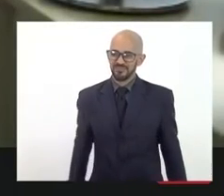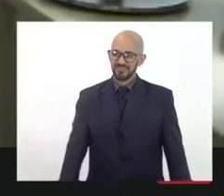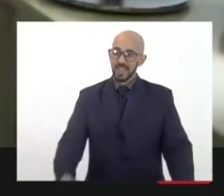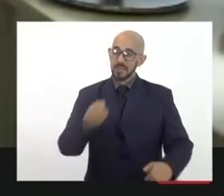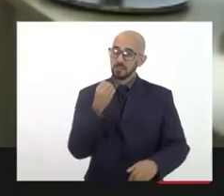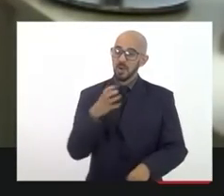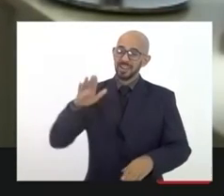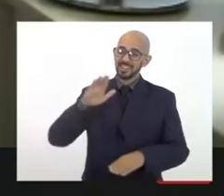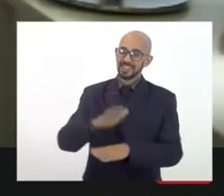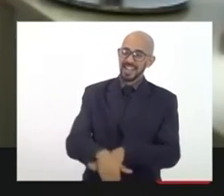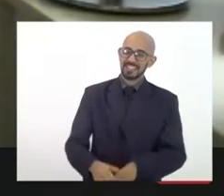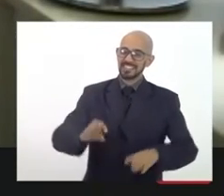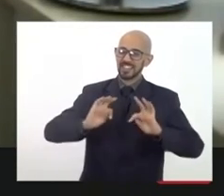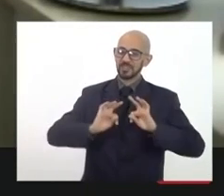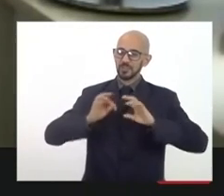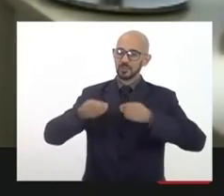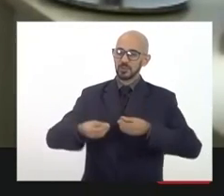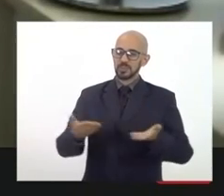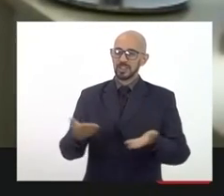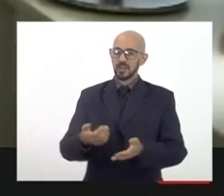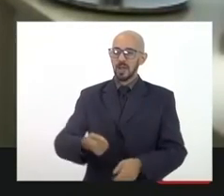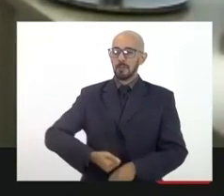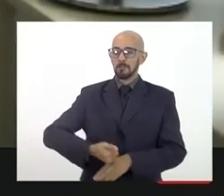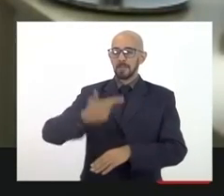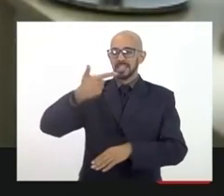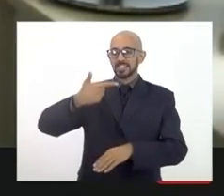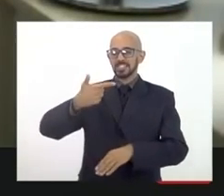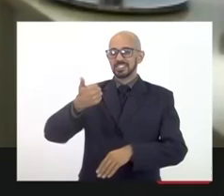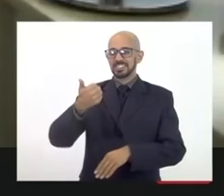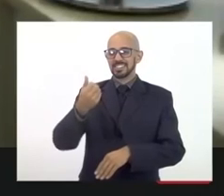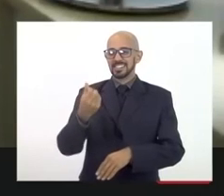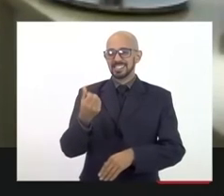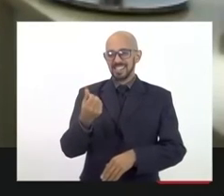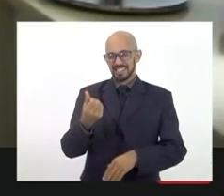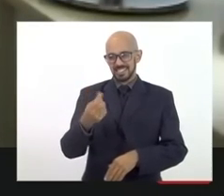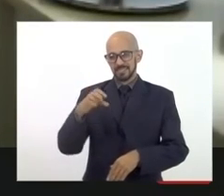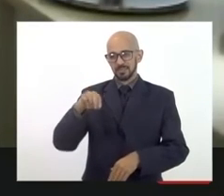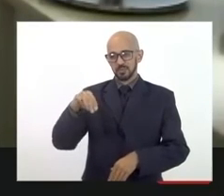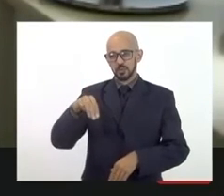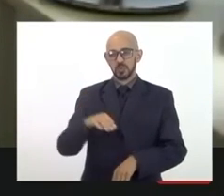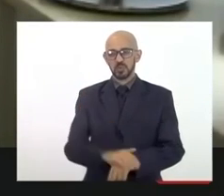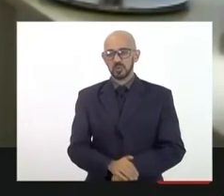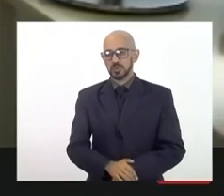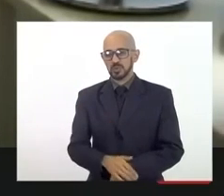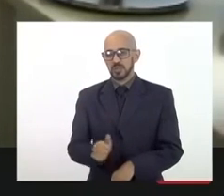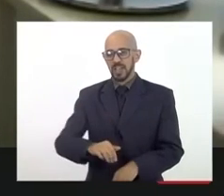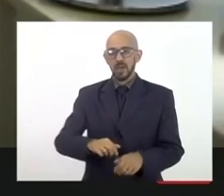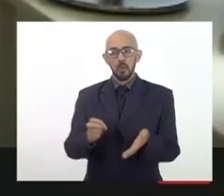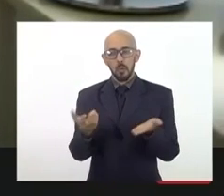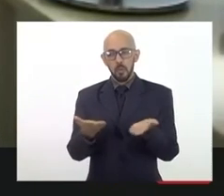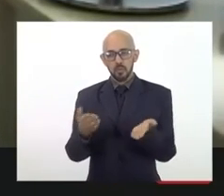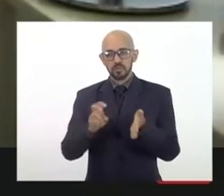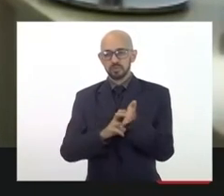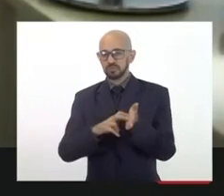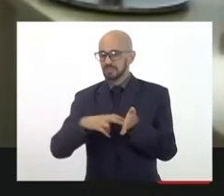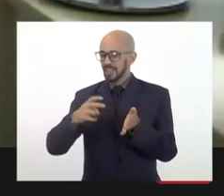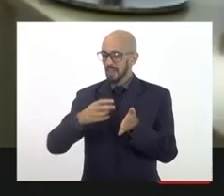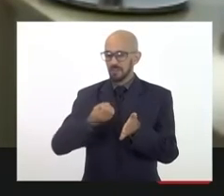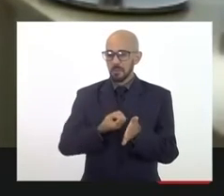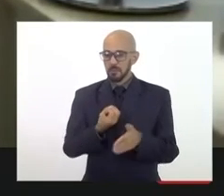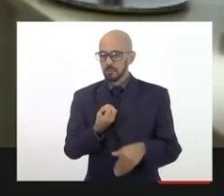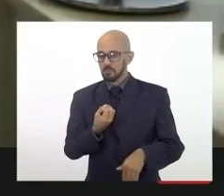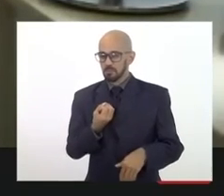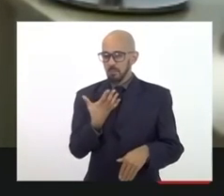Boa tarde, são 12 horas e 16 minutos. A manhã foi extremamente